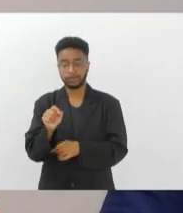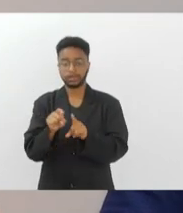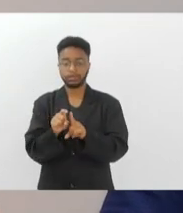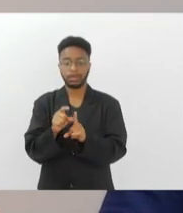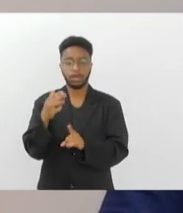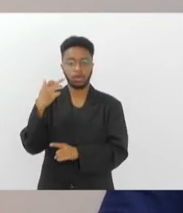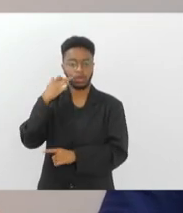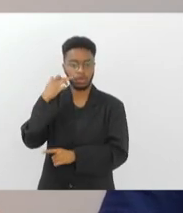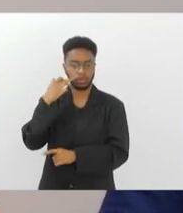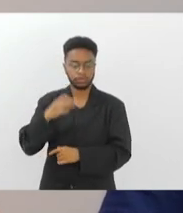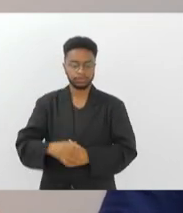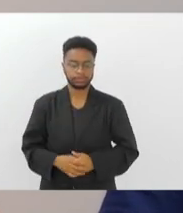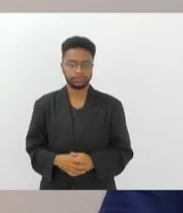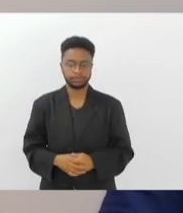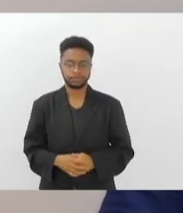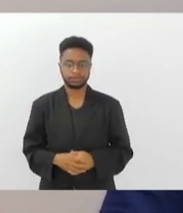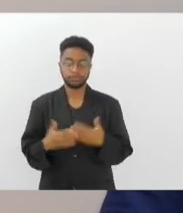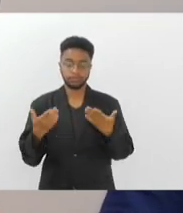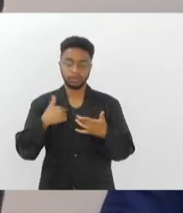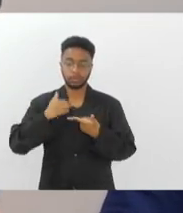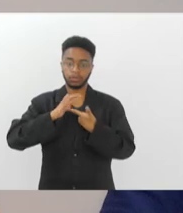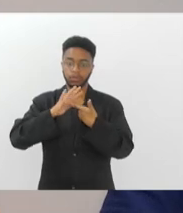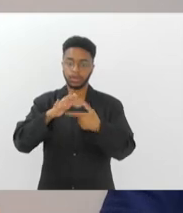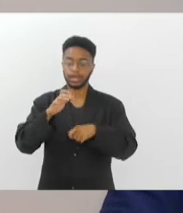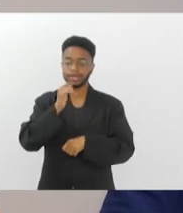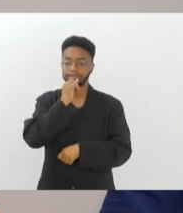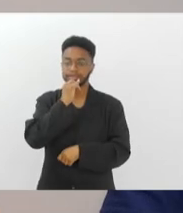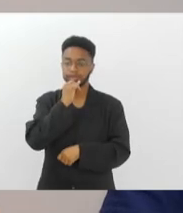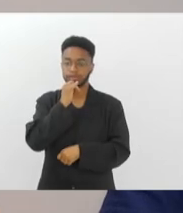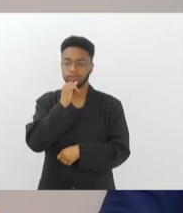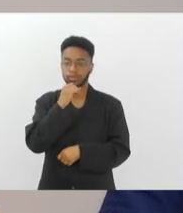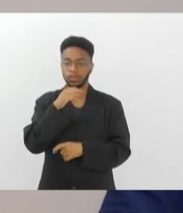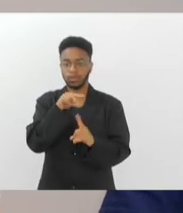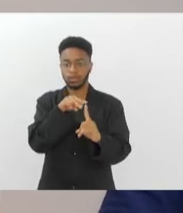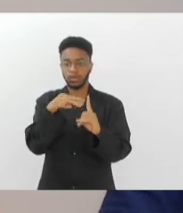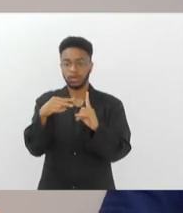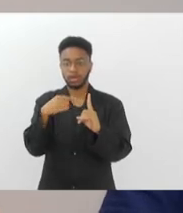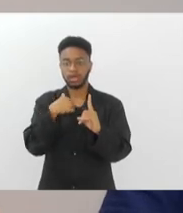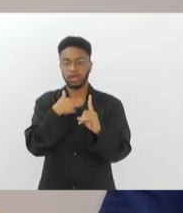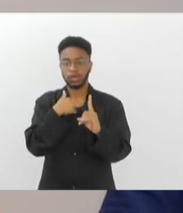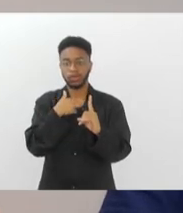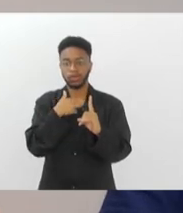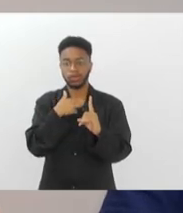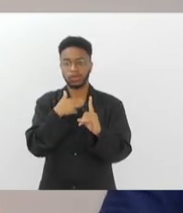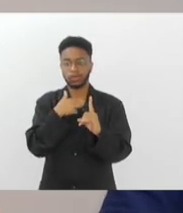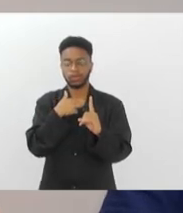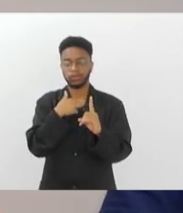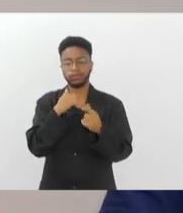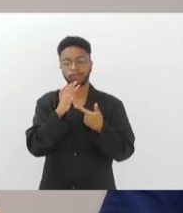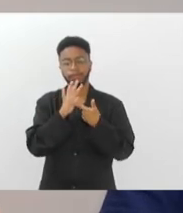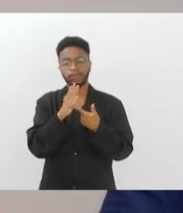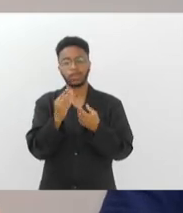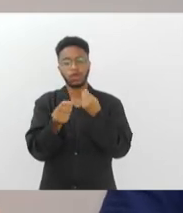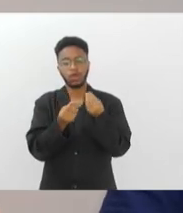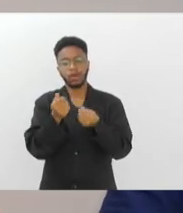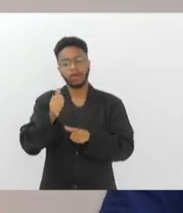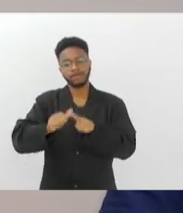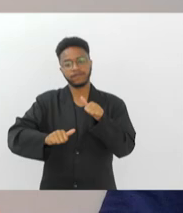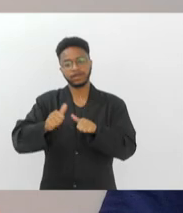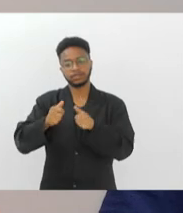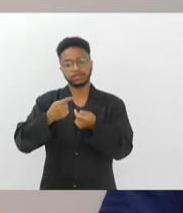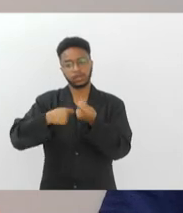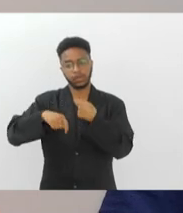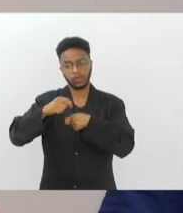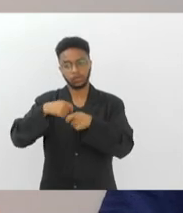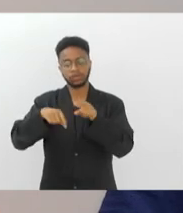Angola. Só para ter como exemplo, do ponto de vista, eu estou fazendo aqui uma transversalmente a nossa análise econômica e financeira, né? Sem